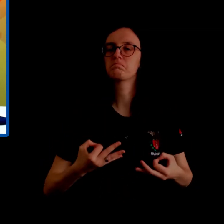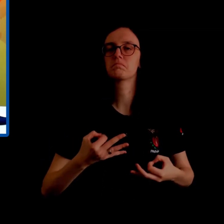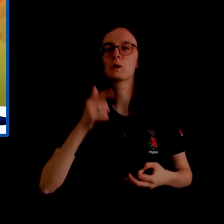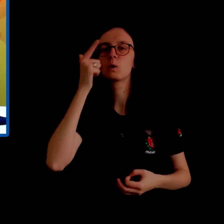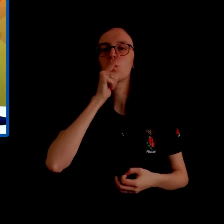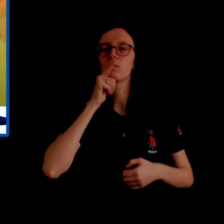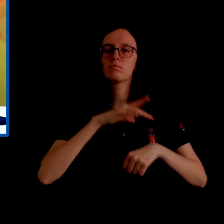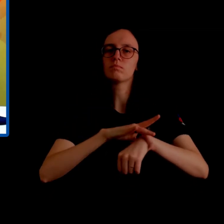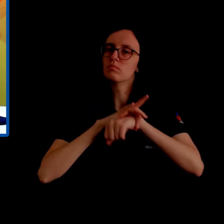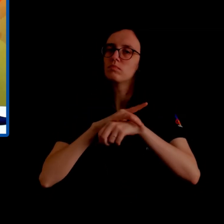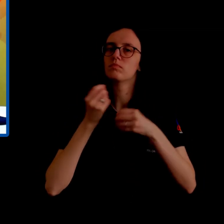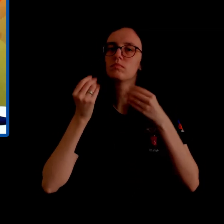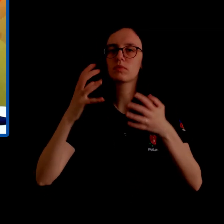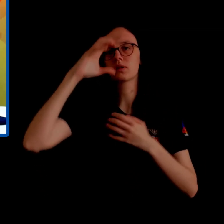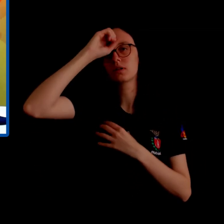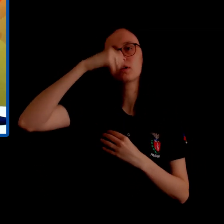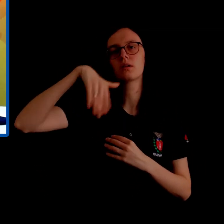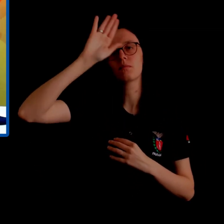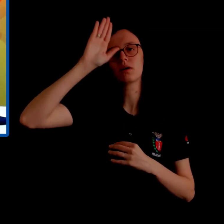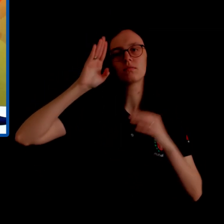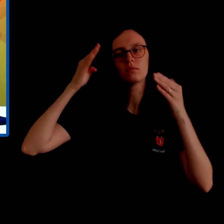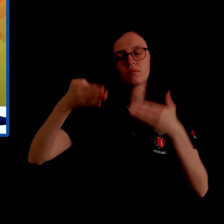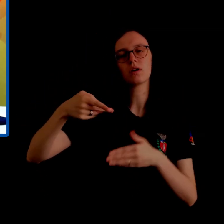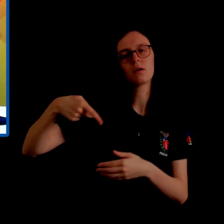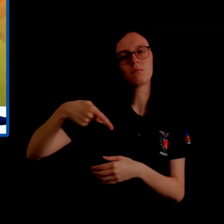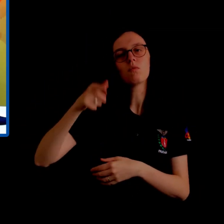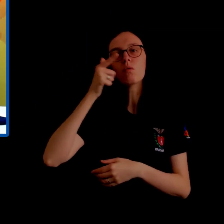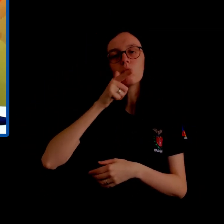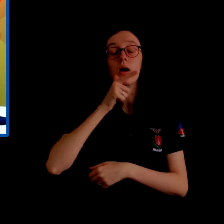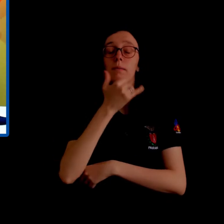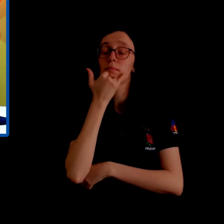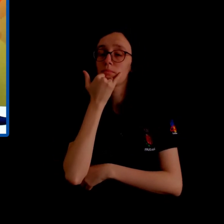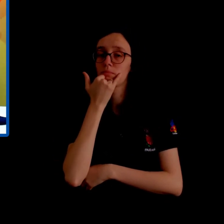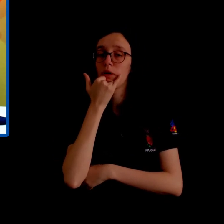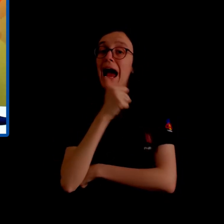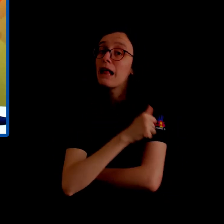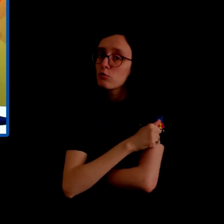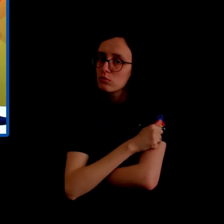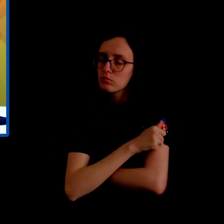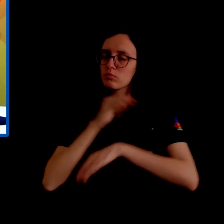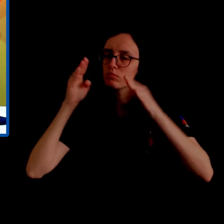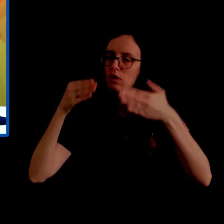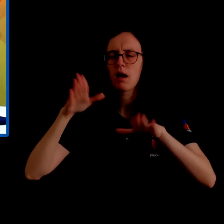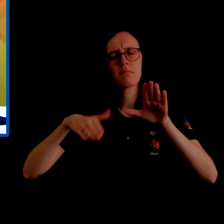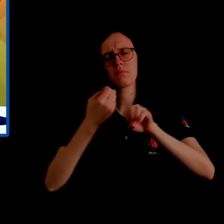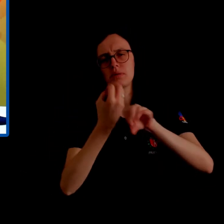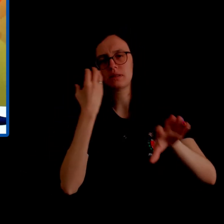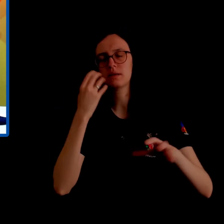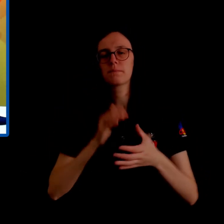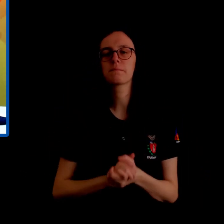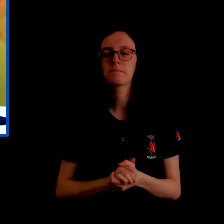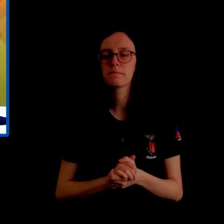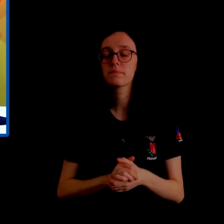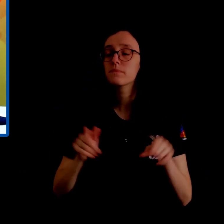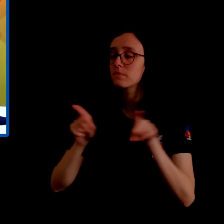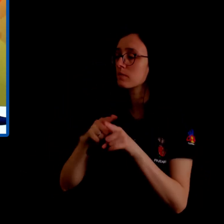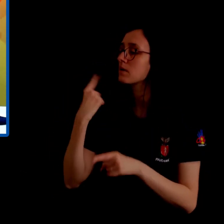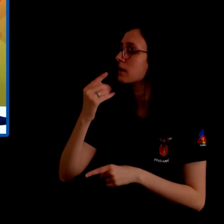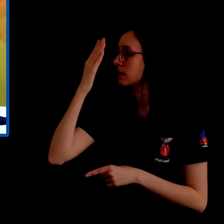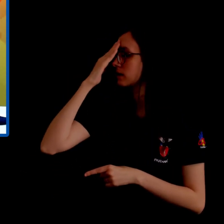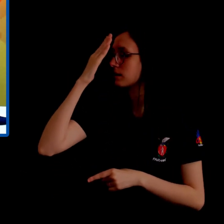uma aprendizagem melhor para o professor, para o aluno, mesmo à distância. E a gente sabe, e se os